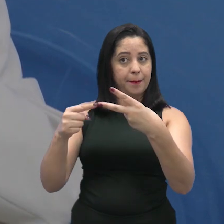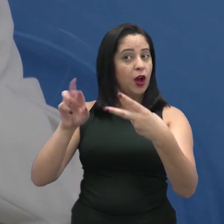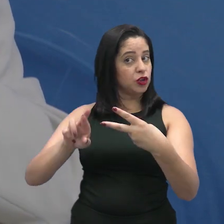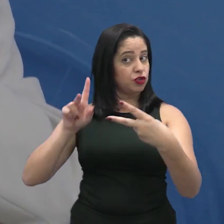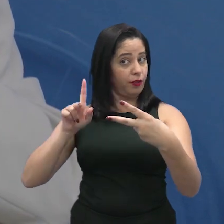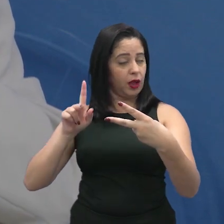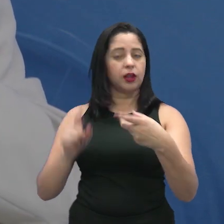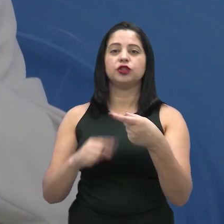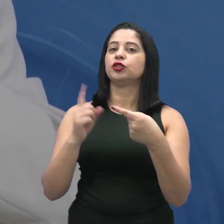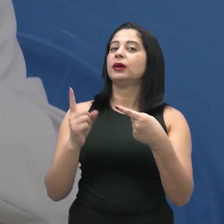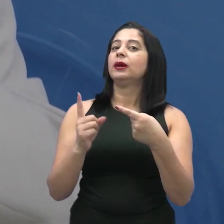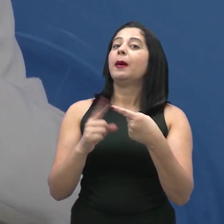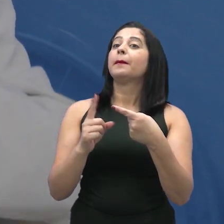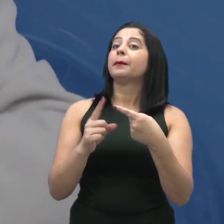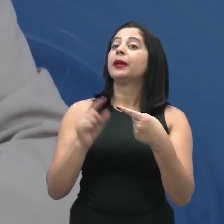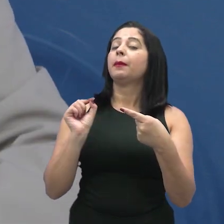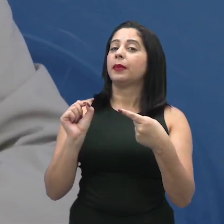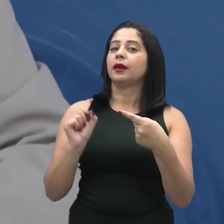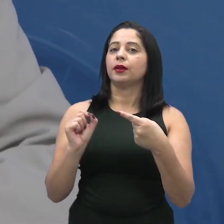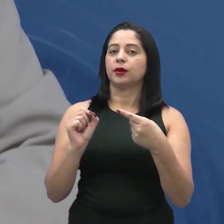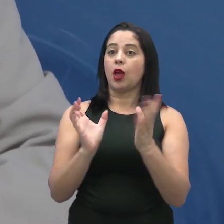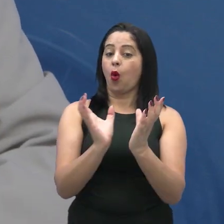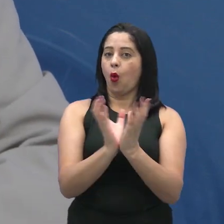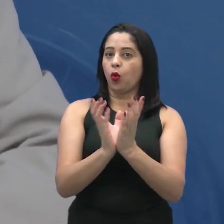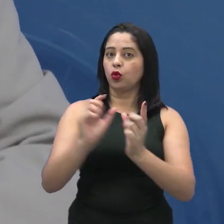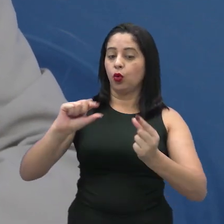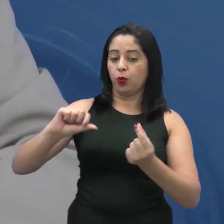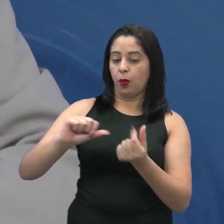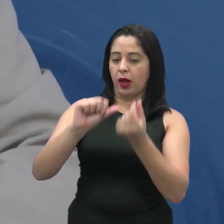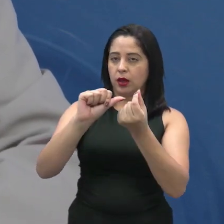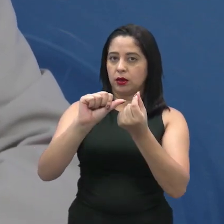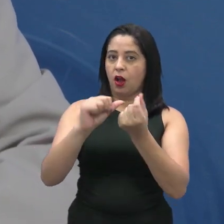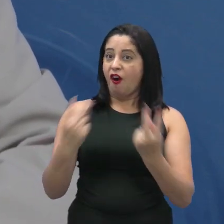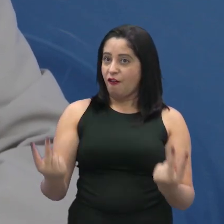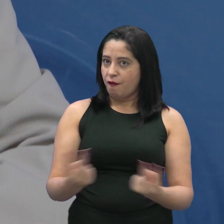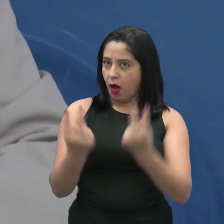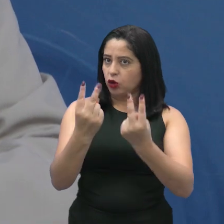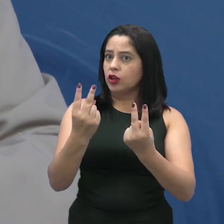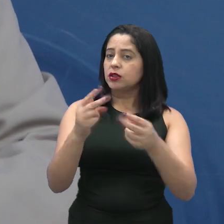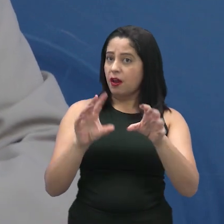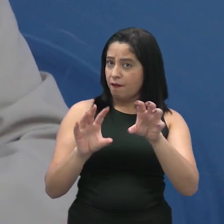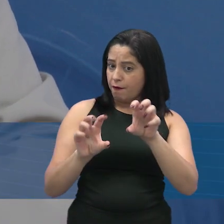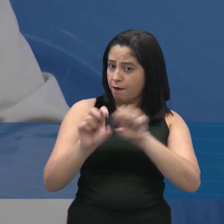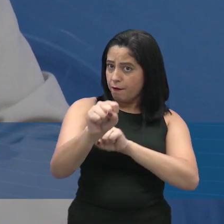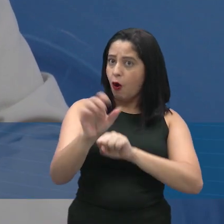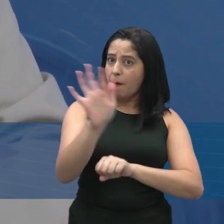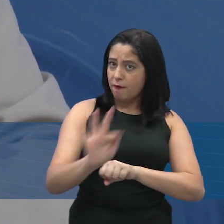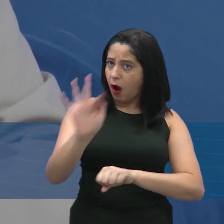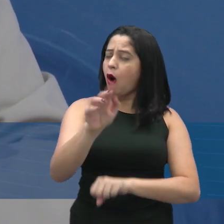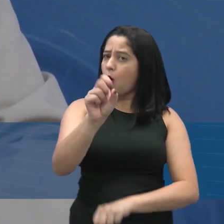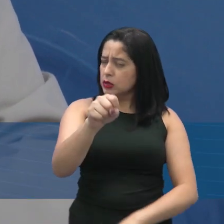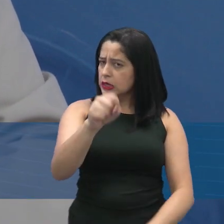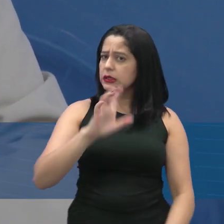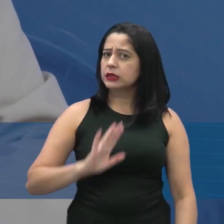na verdade, né? Em primeiro lugar, a classe média, ela valoriza uma educação superior. É característica da nova